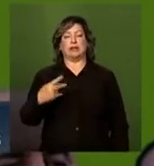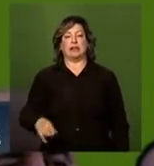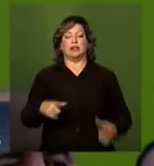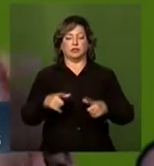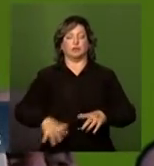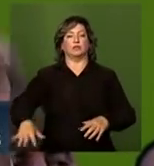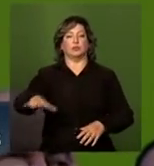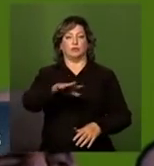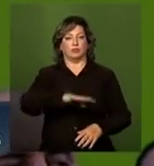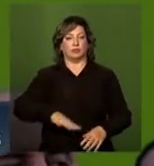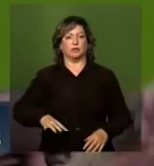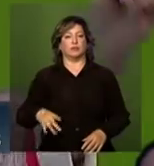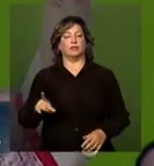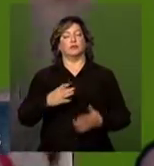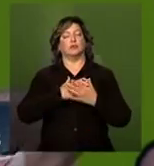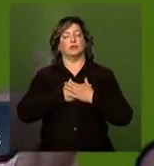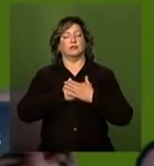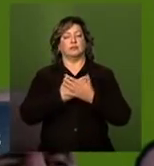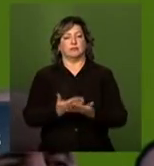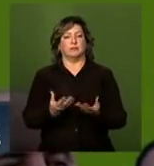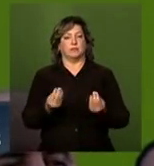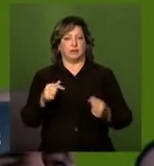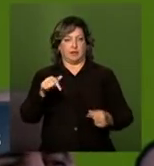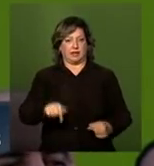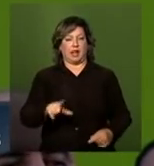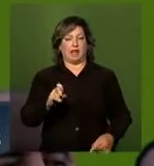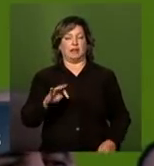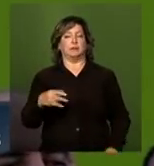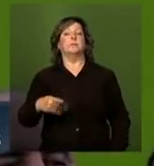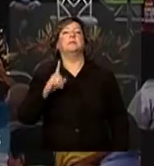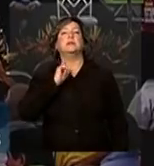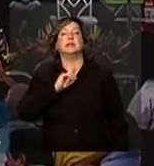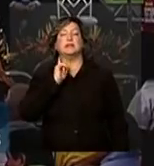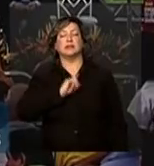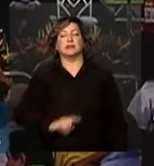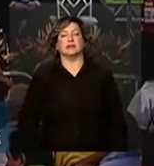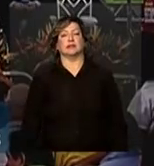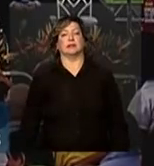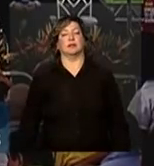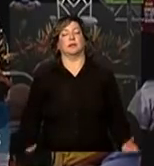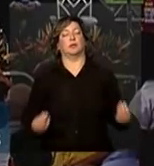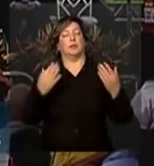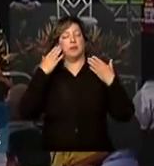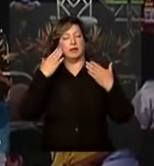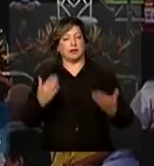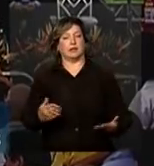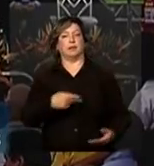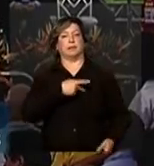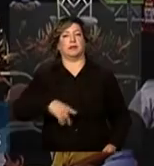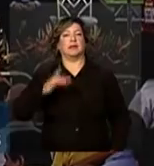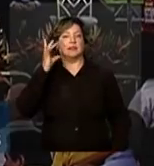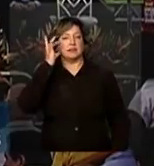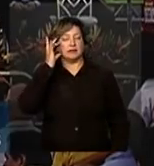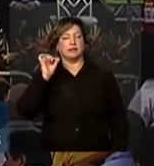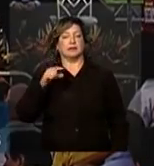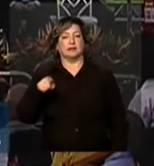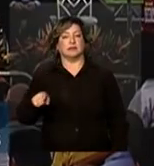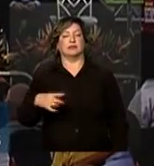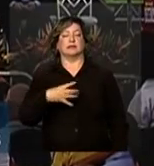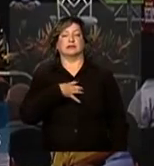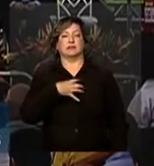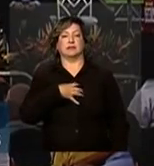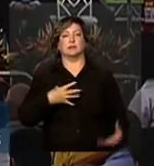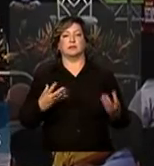região com a sua solidariedade aqui no leste de Minas muito obrigada presidenta Dilma pela sua